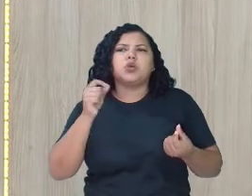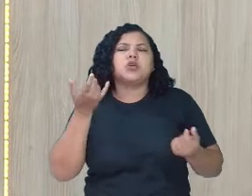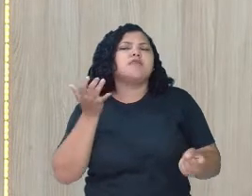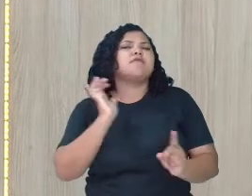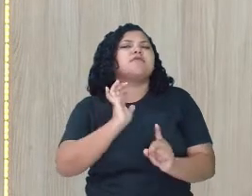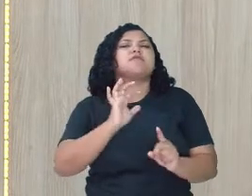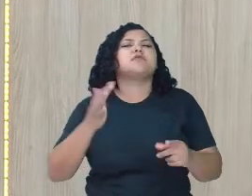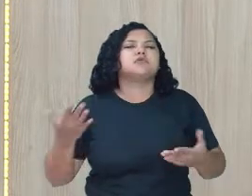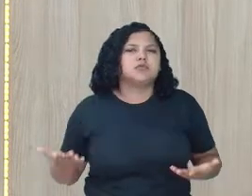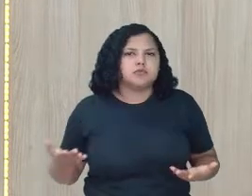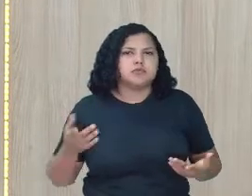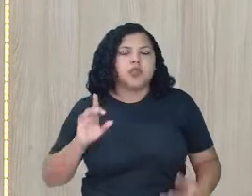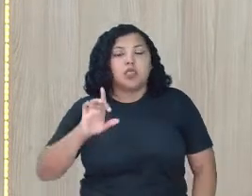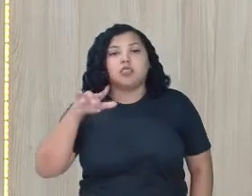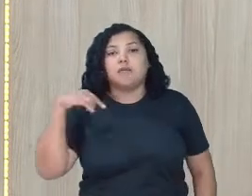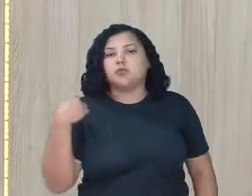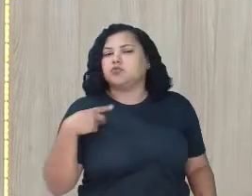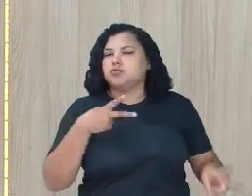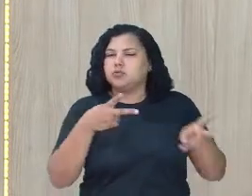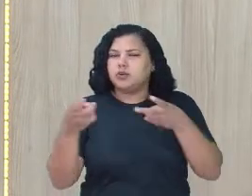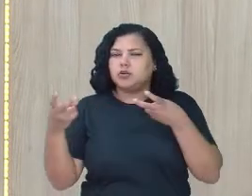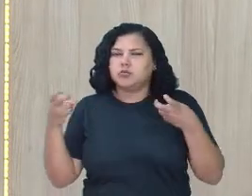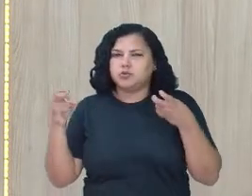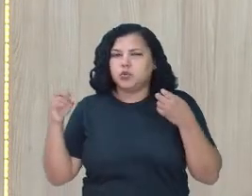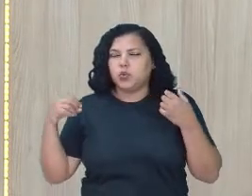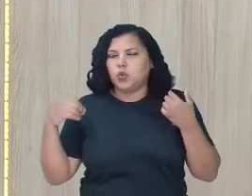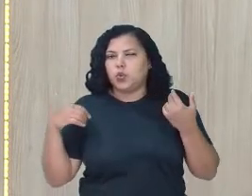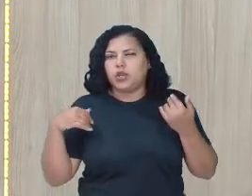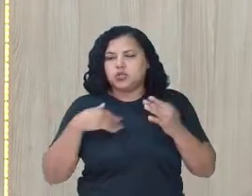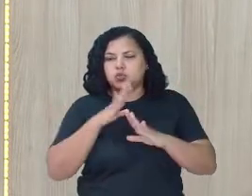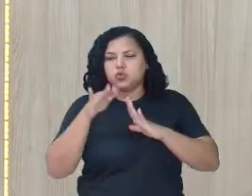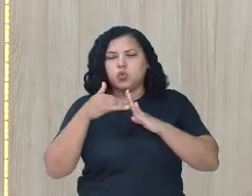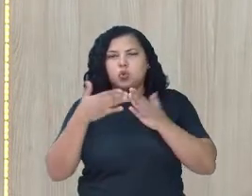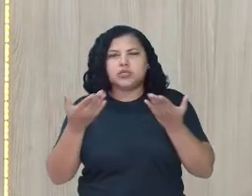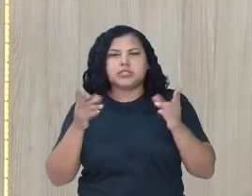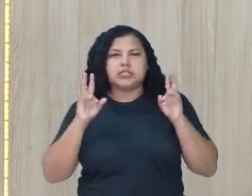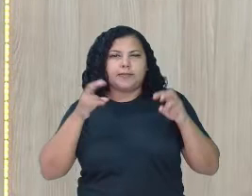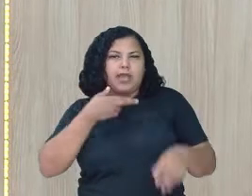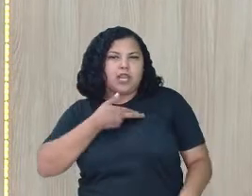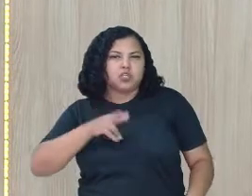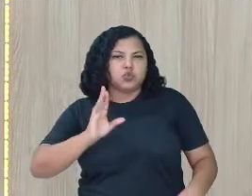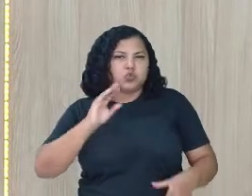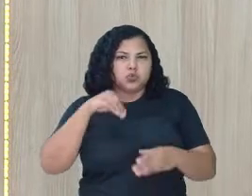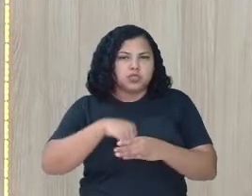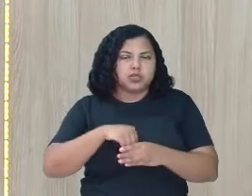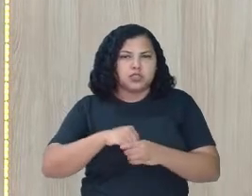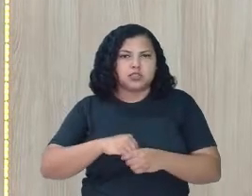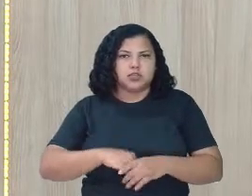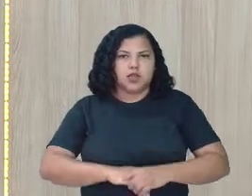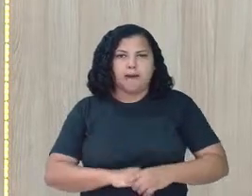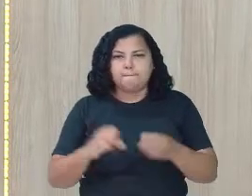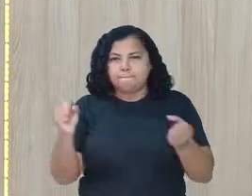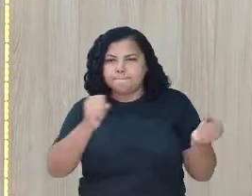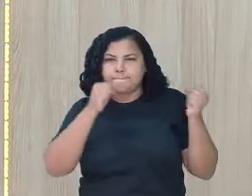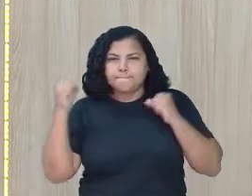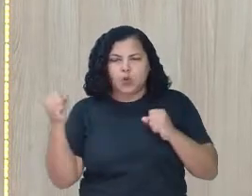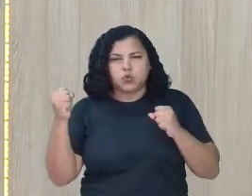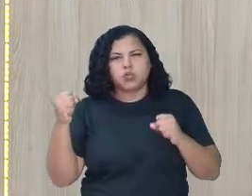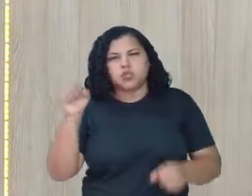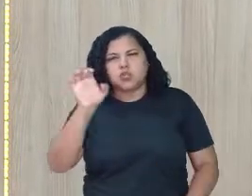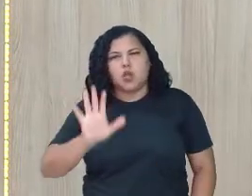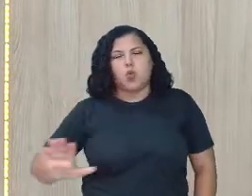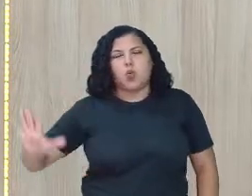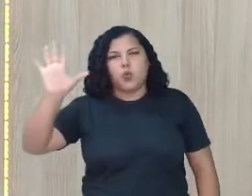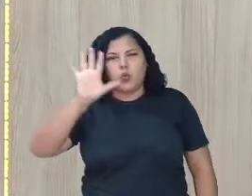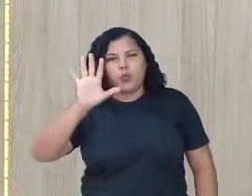resultou. Né? Depois que a gente viu ali toda a questão religiosa e a questão da imponência, da cultura